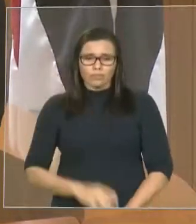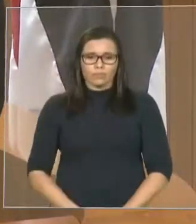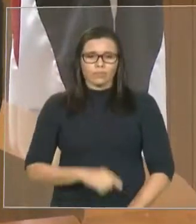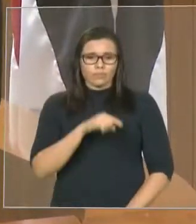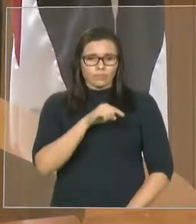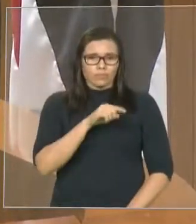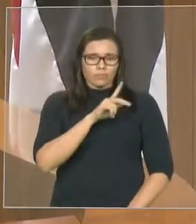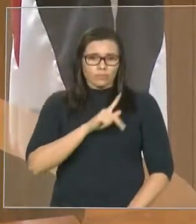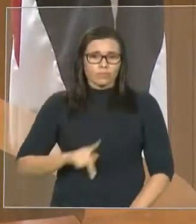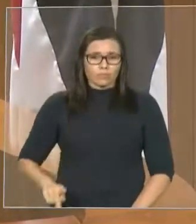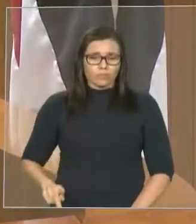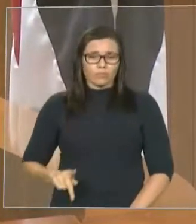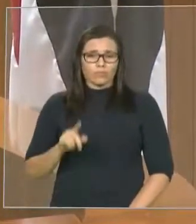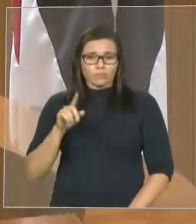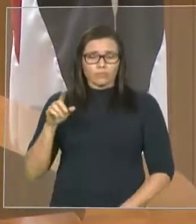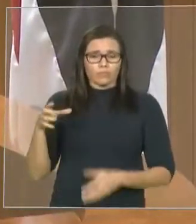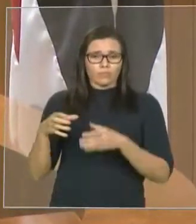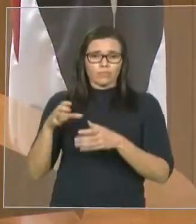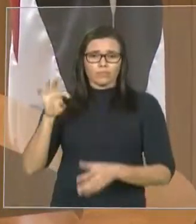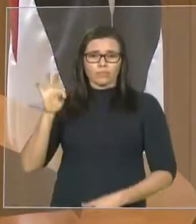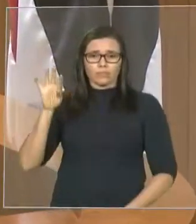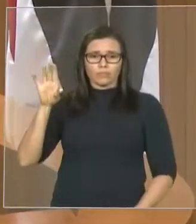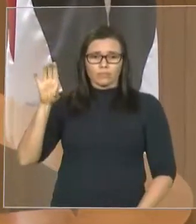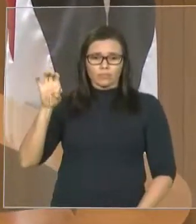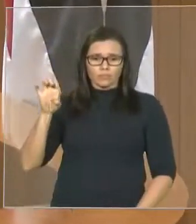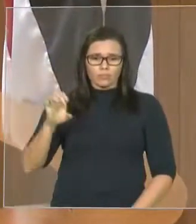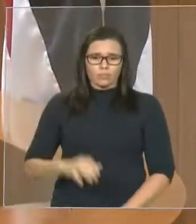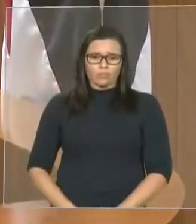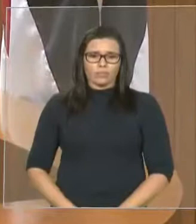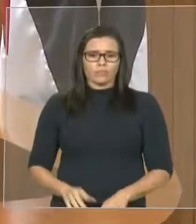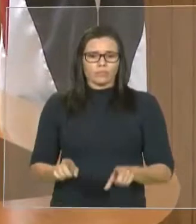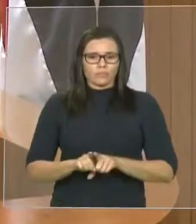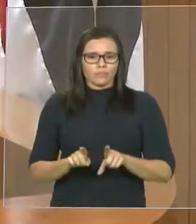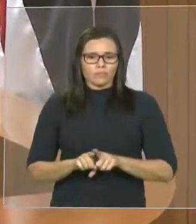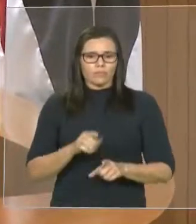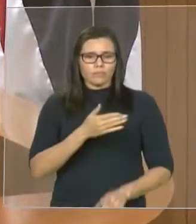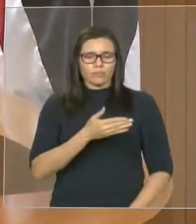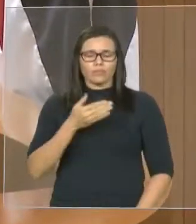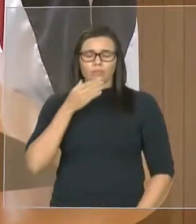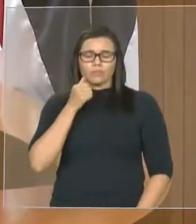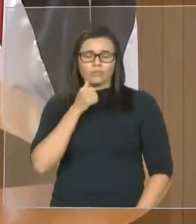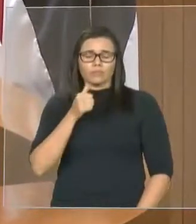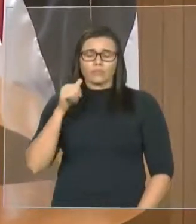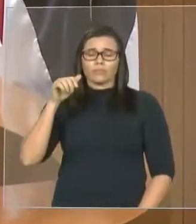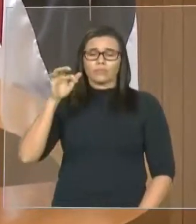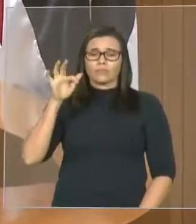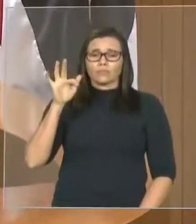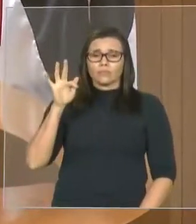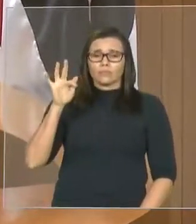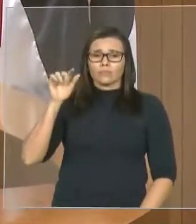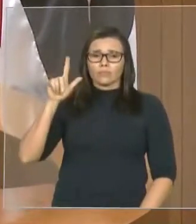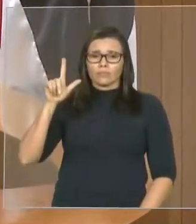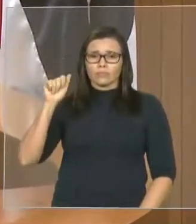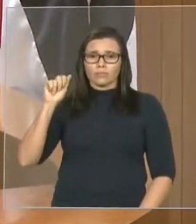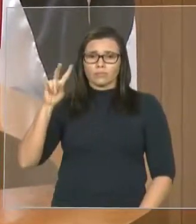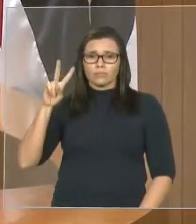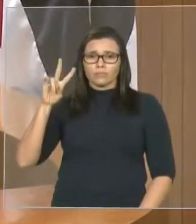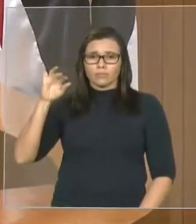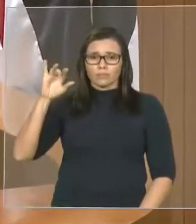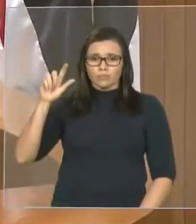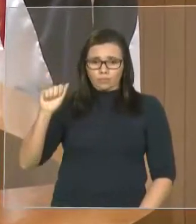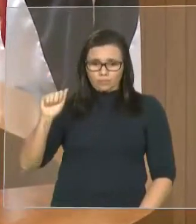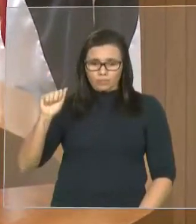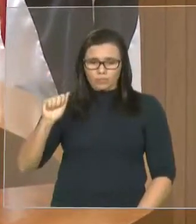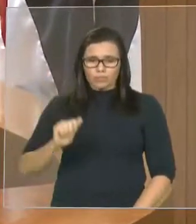excelentíssima senhora doutora Flávia Gonzalez, procuradora do Ministério Público de Contas, que é algo, presidente, que deve ser